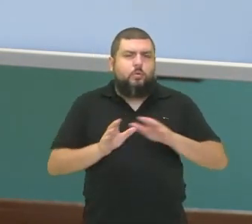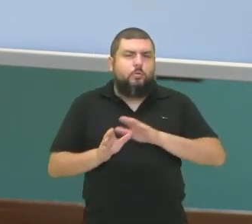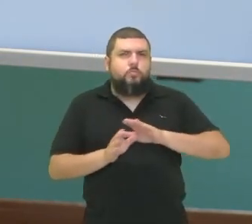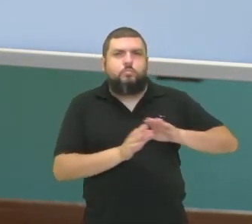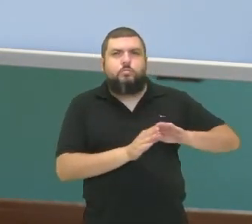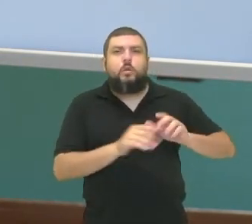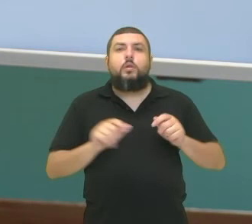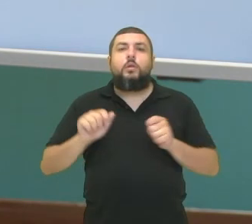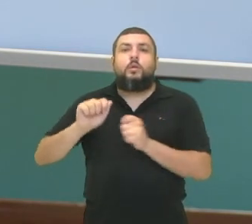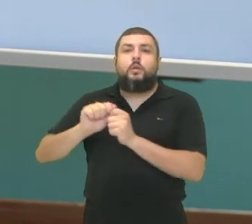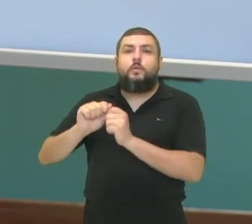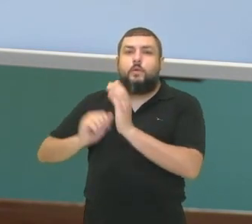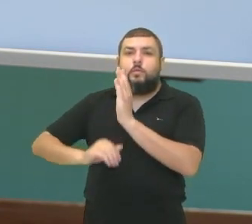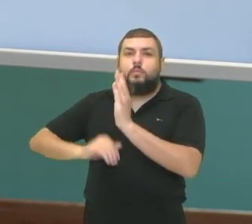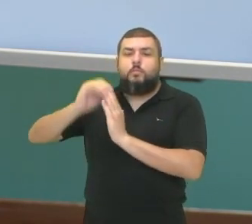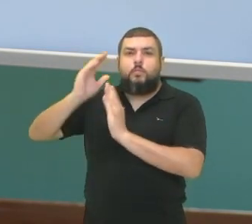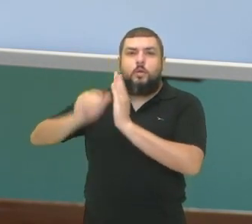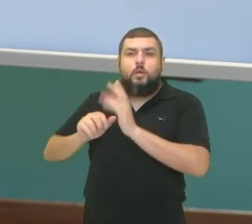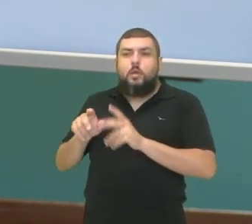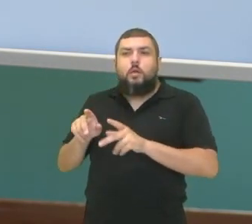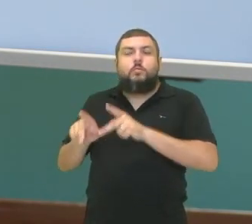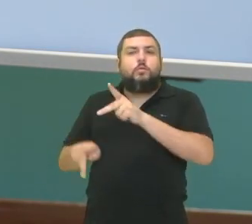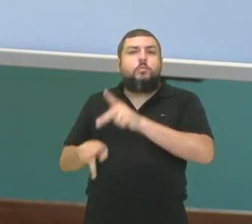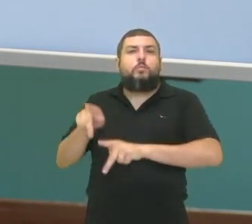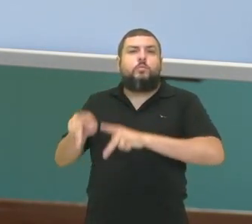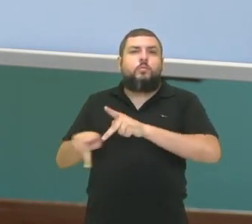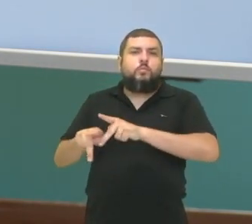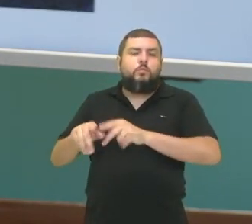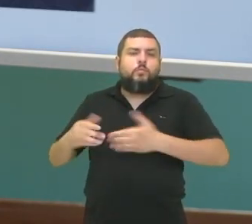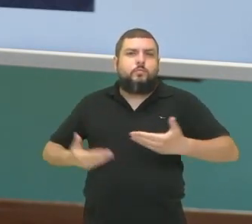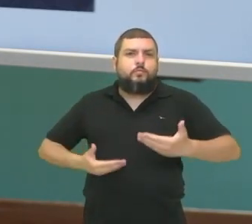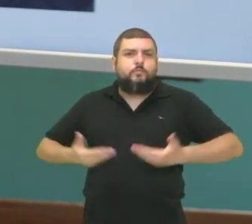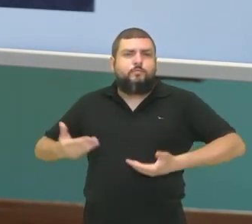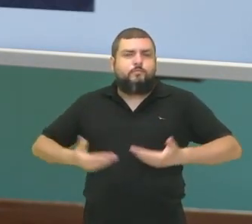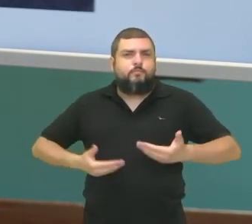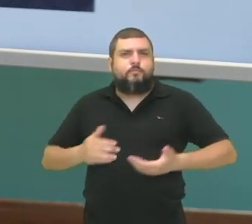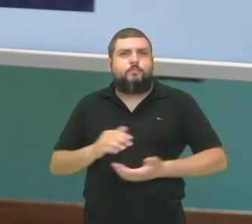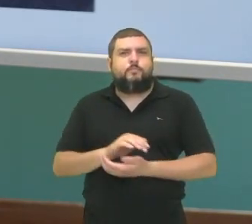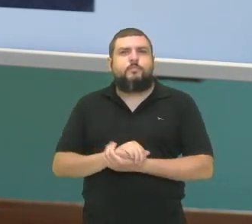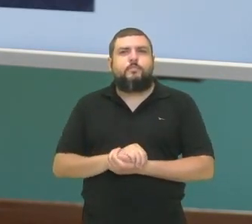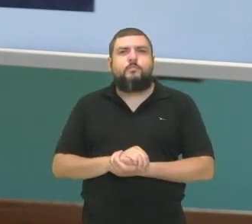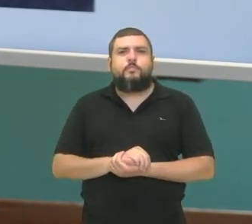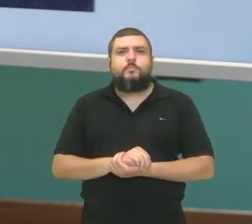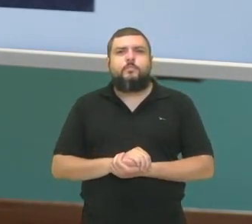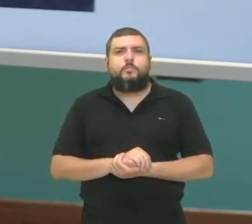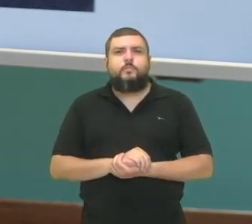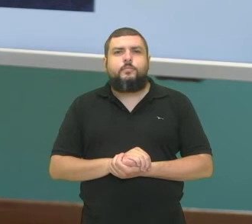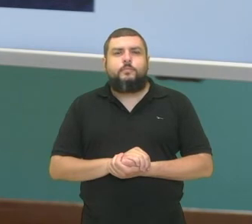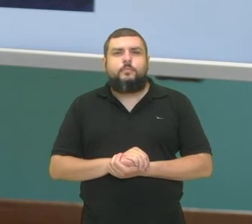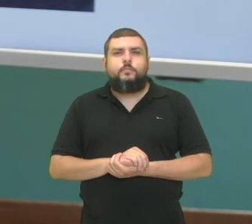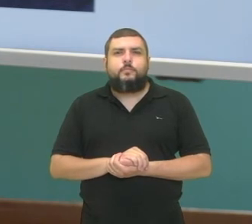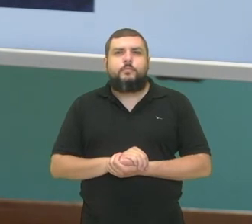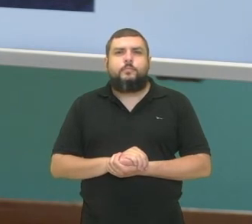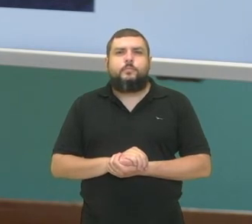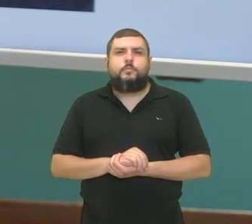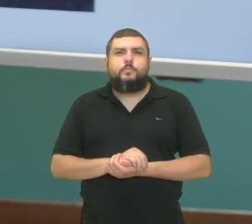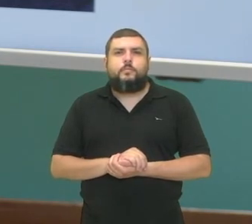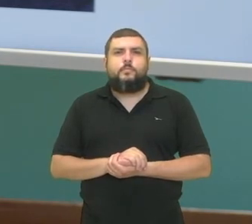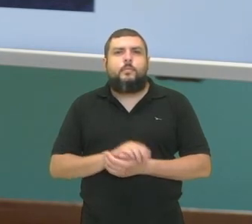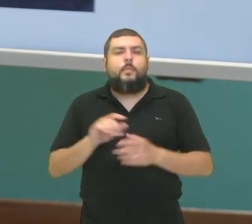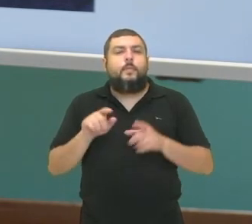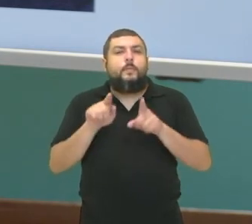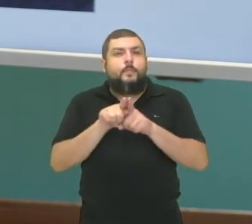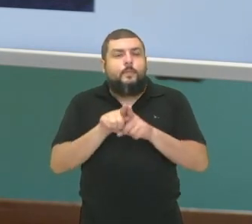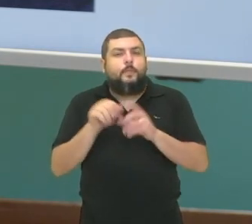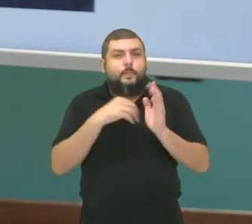eles representaram o povo, os pobres, os trabalhadores, ok? Aqui, ó, mais 2 trabalhos de Vincent van Gogh, ele fez mais